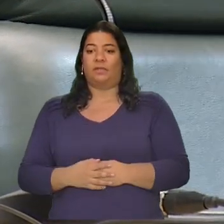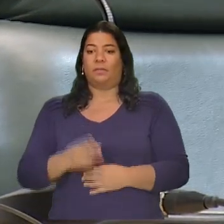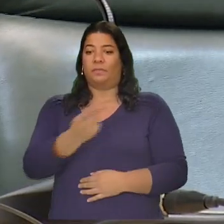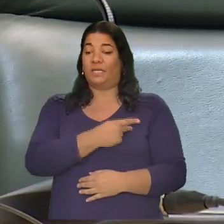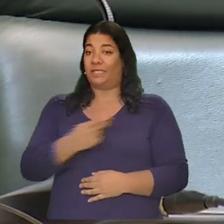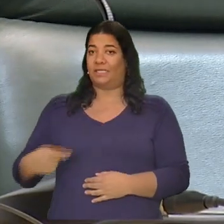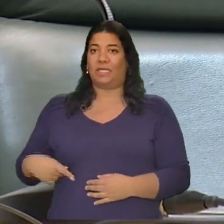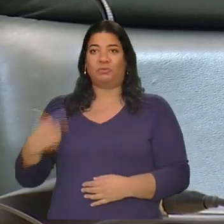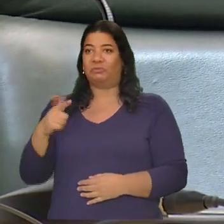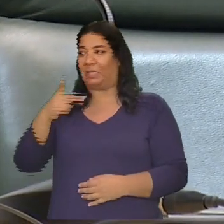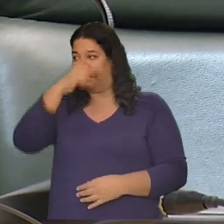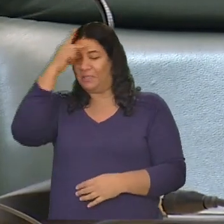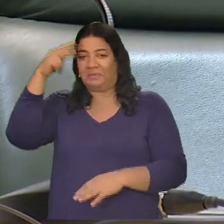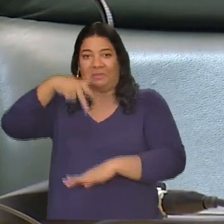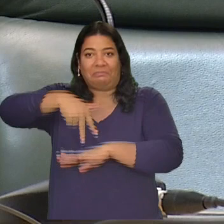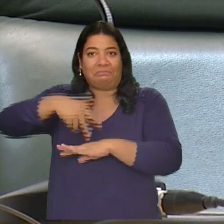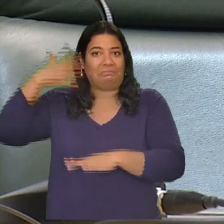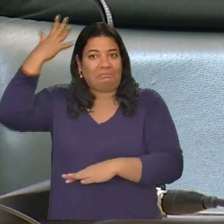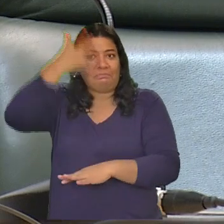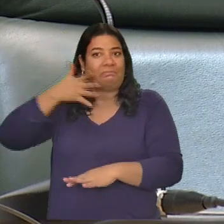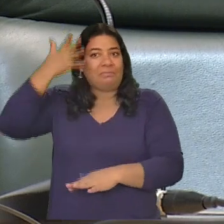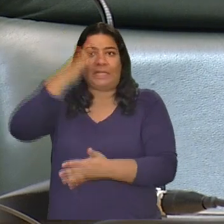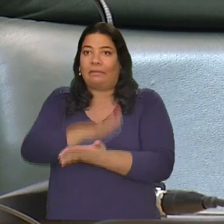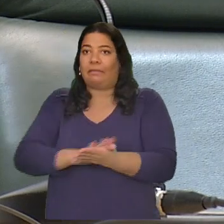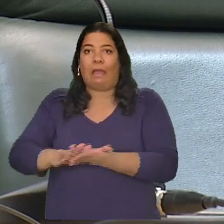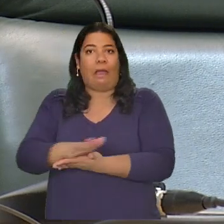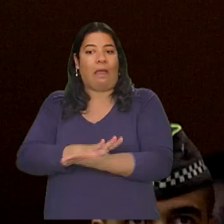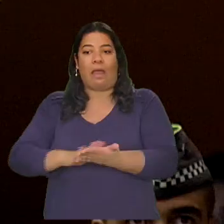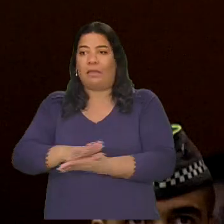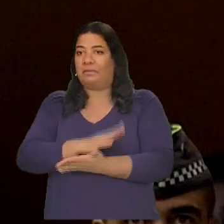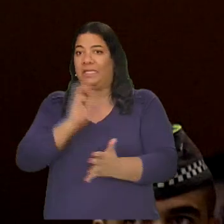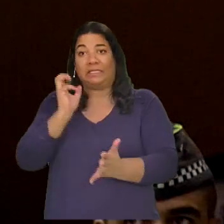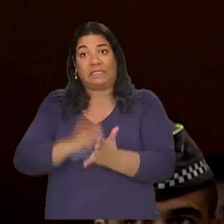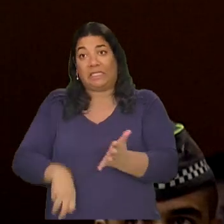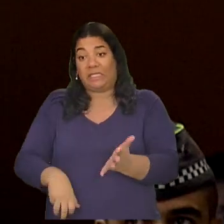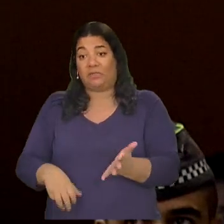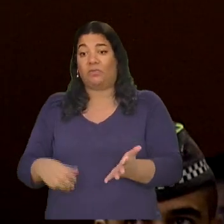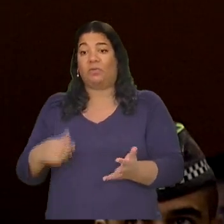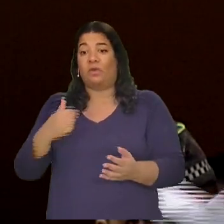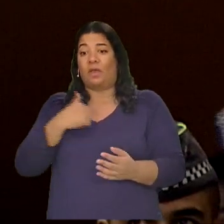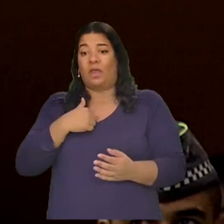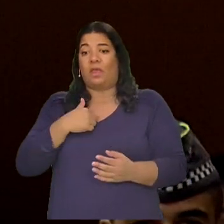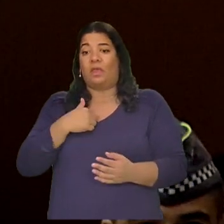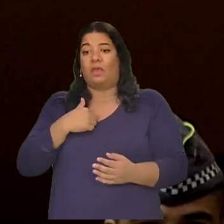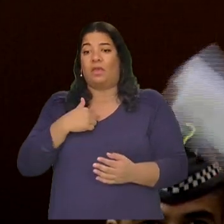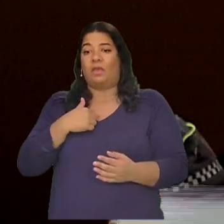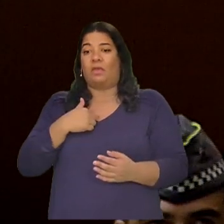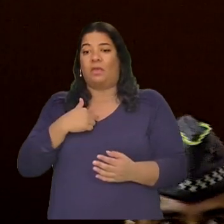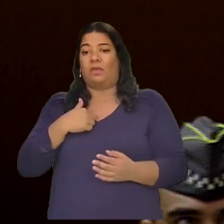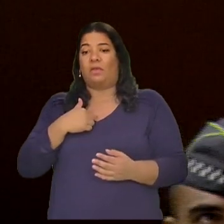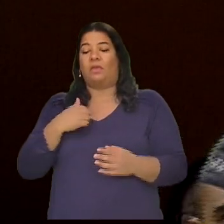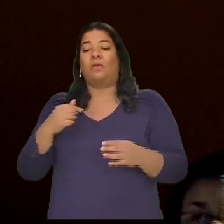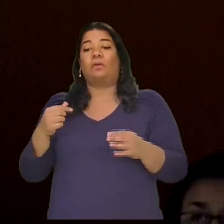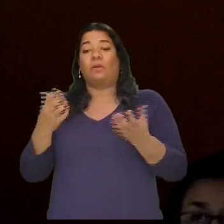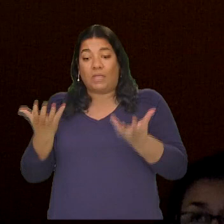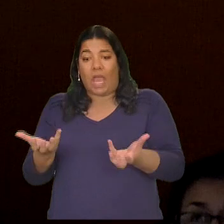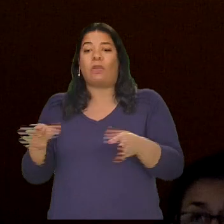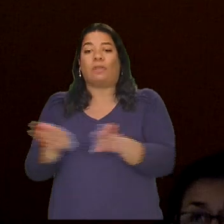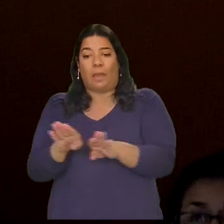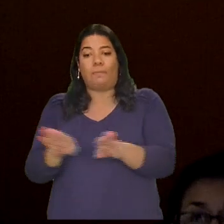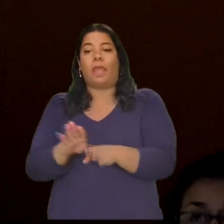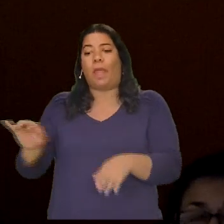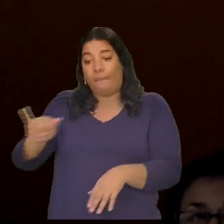não tem nenhum morador hoje é escrito depois da minha falou que queria ainda não posso deixar aqui também